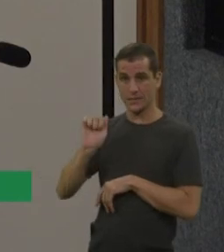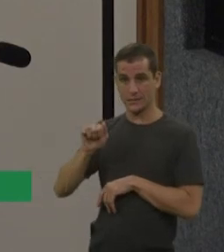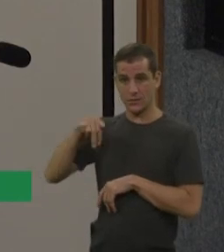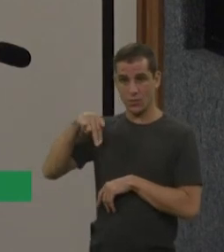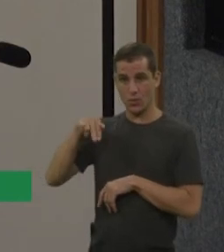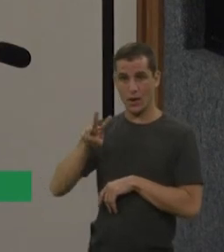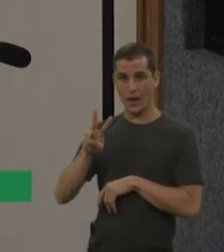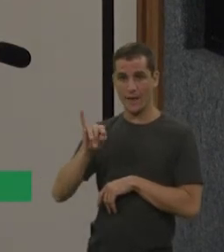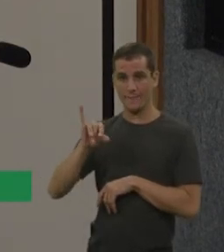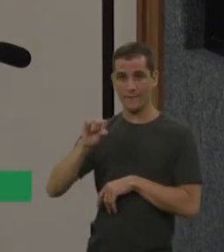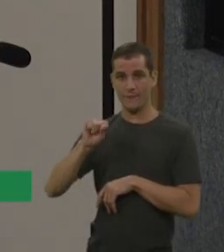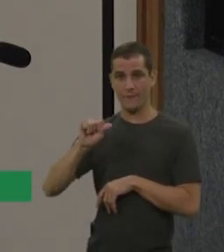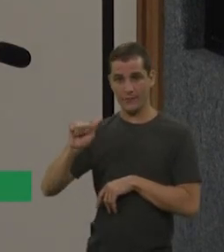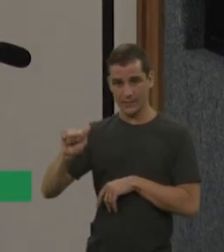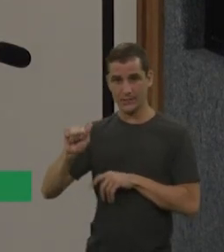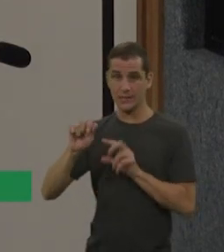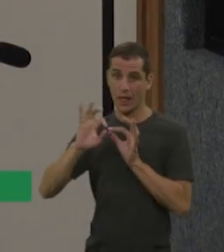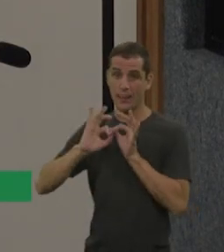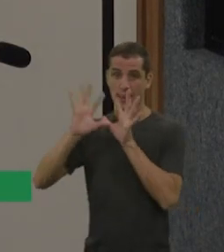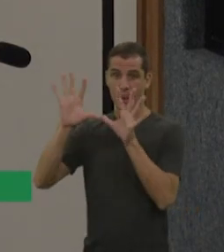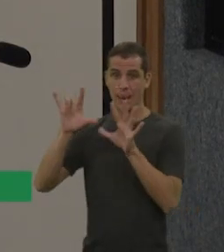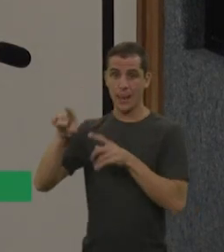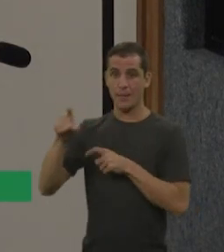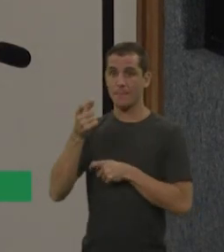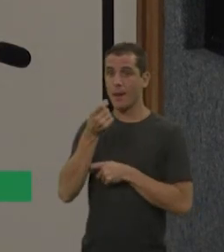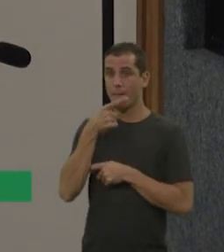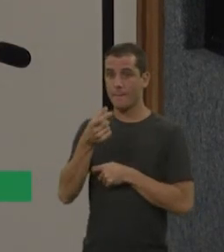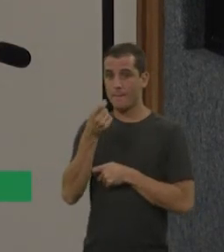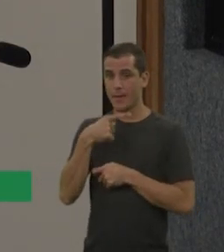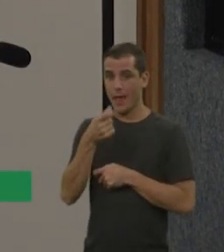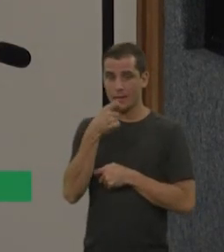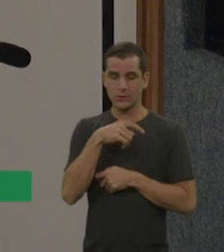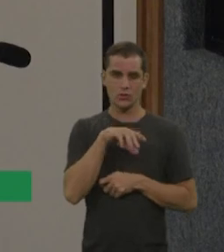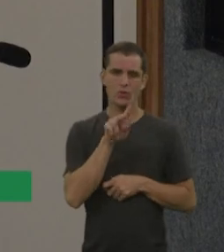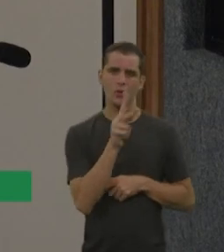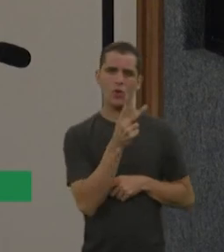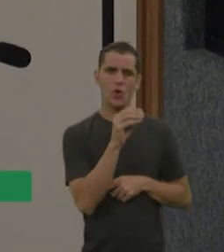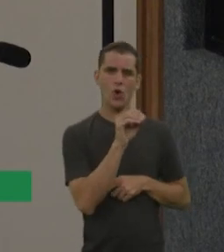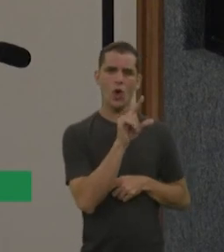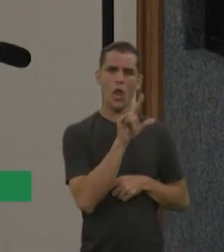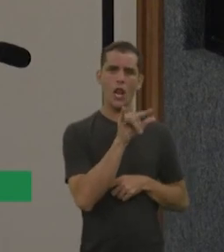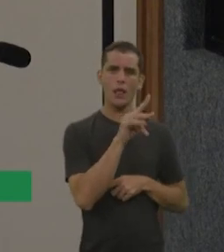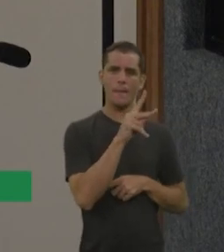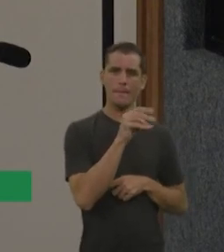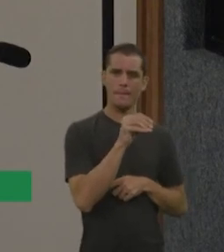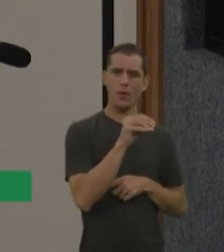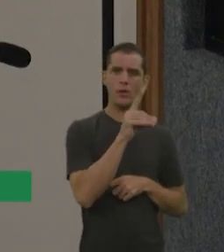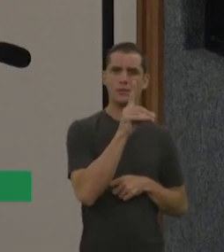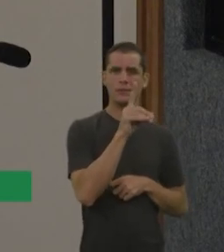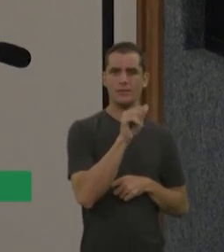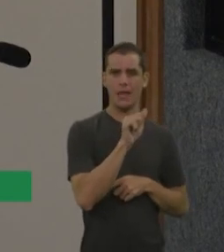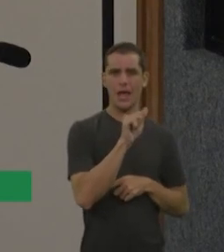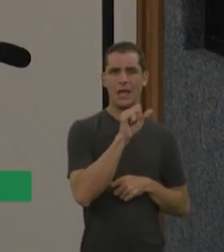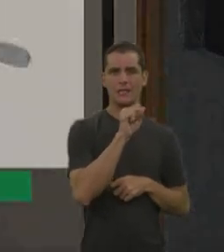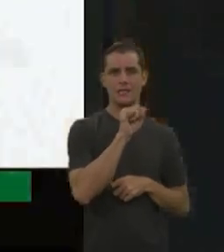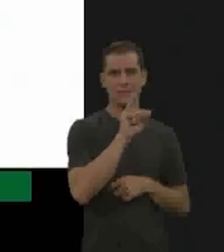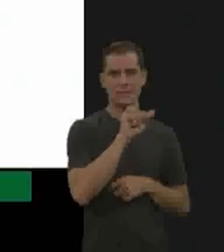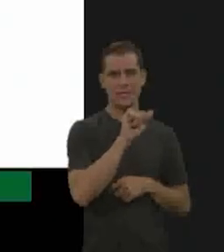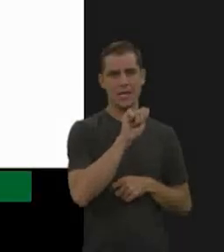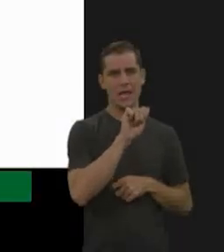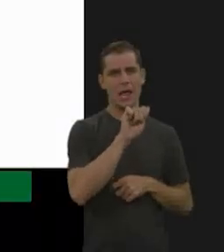medicação, que é a olipudase alfa, que é o Shempozyme, que foi, na verdade, ele